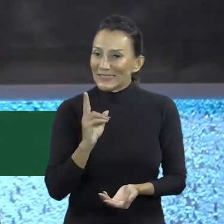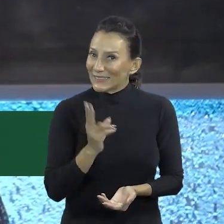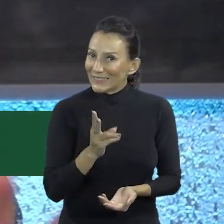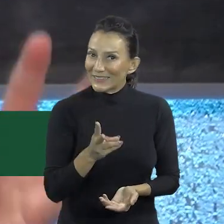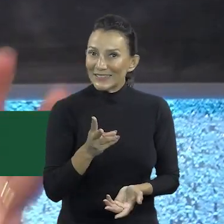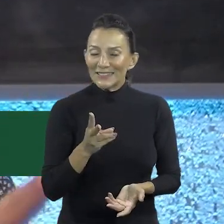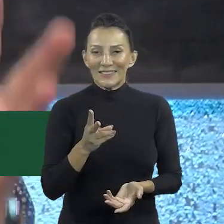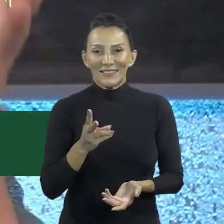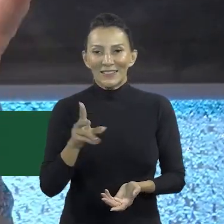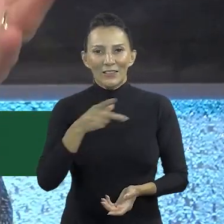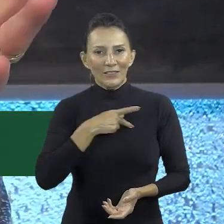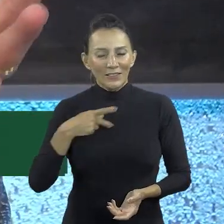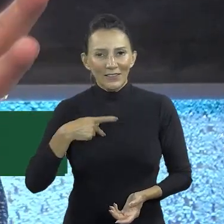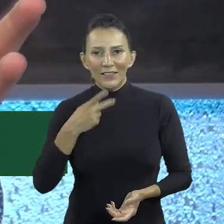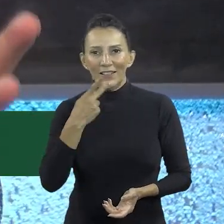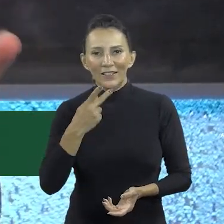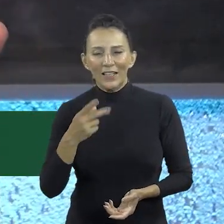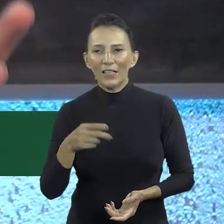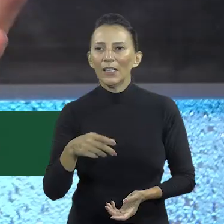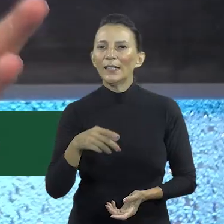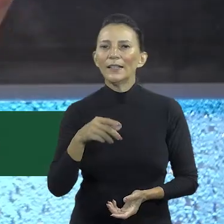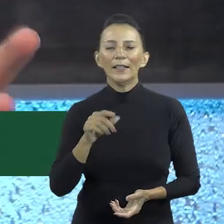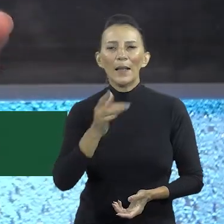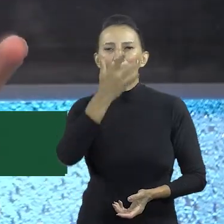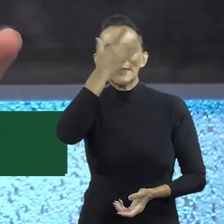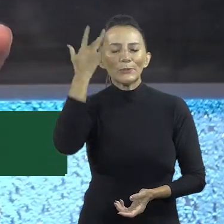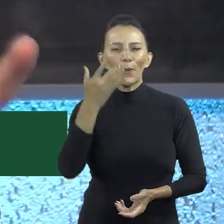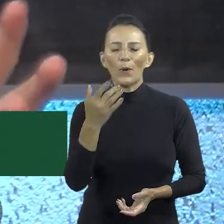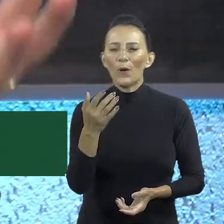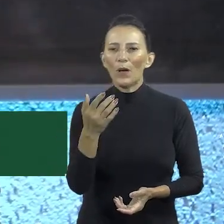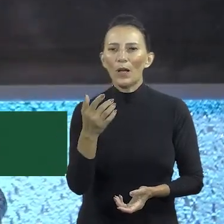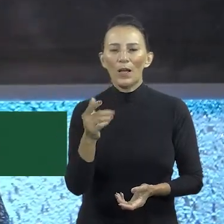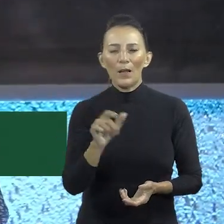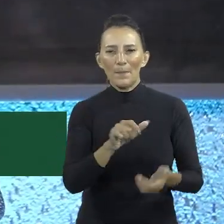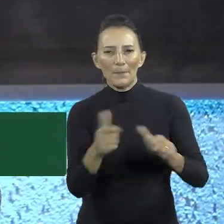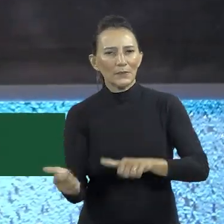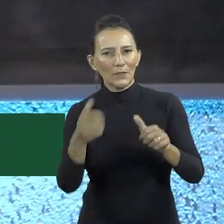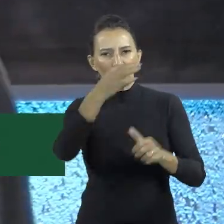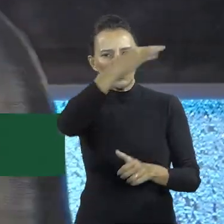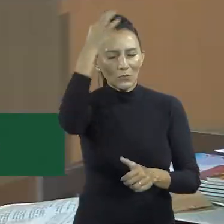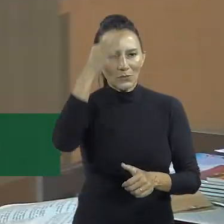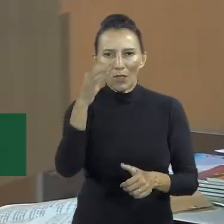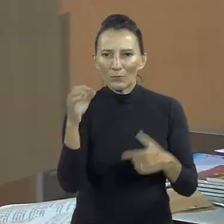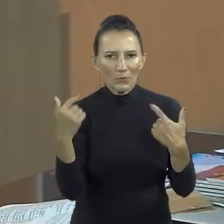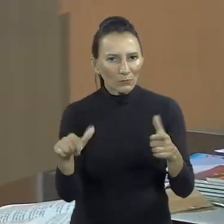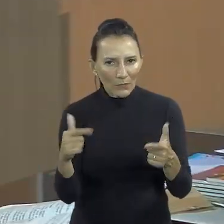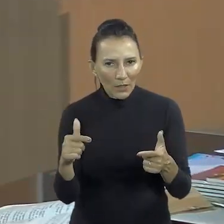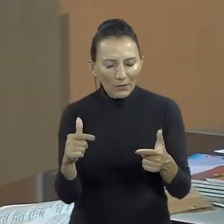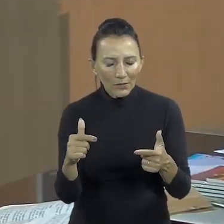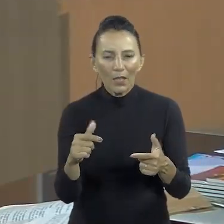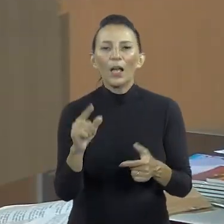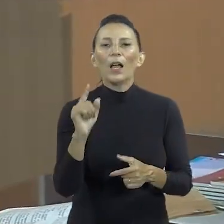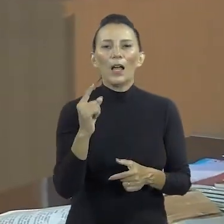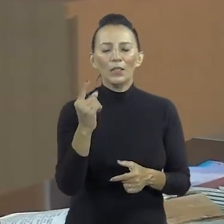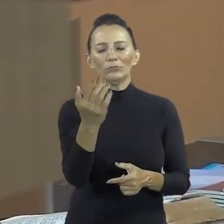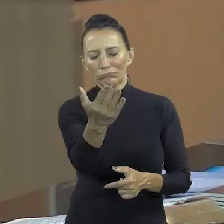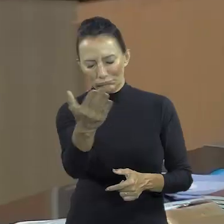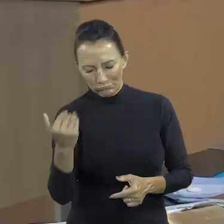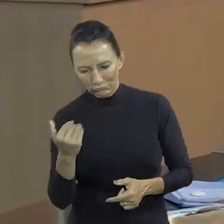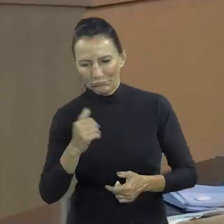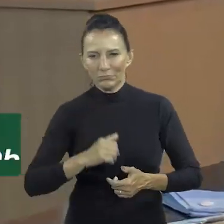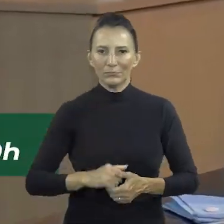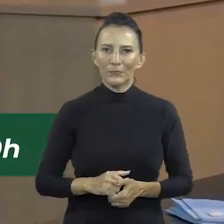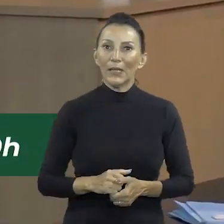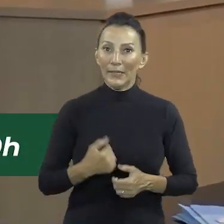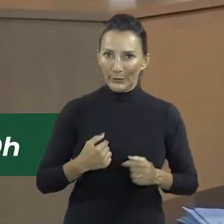vezes que o pastor dizia assim, quem não é batizado com o Espírito Santo, vem à frente. E eu ia à frente. E um